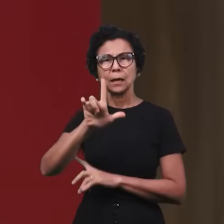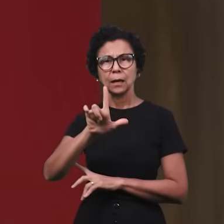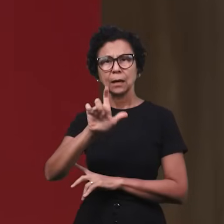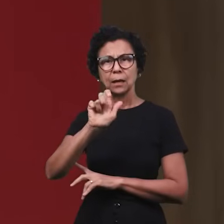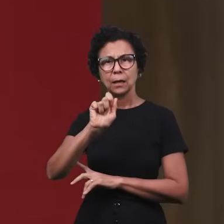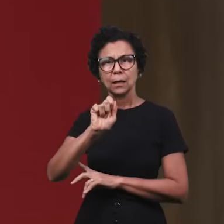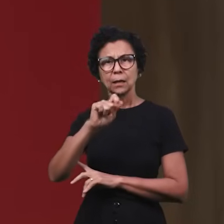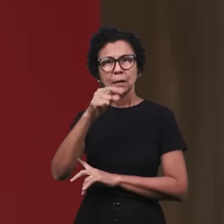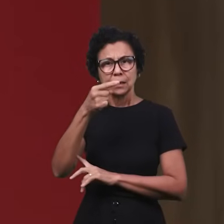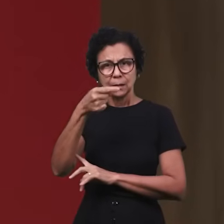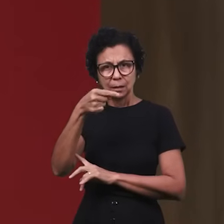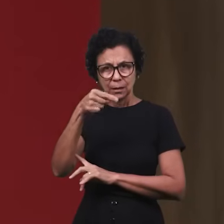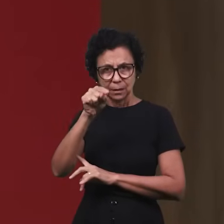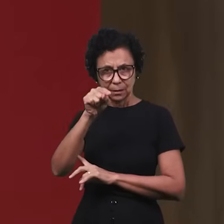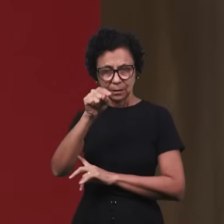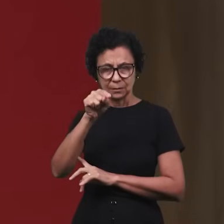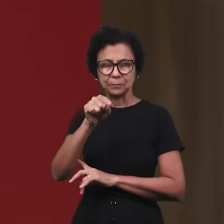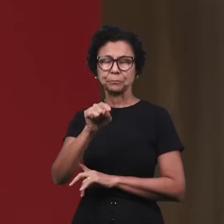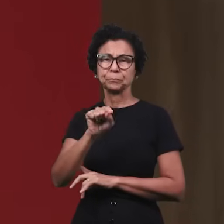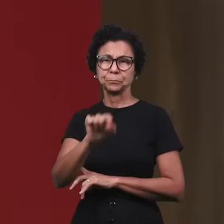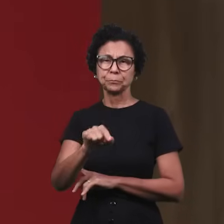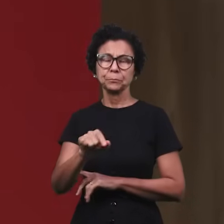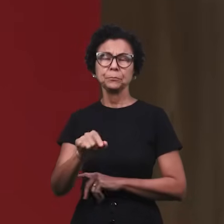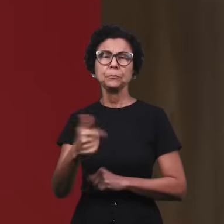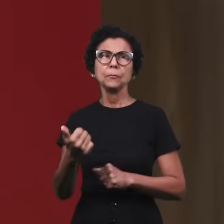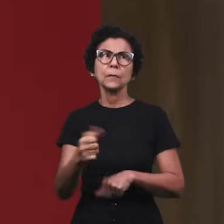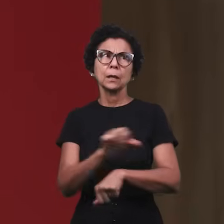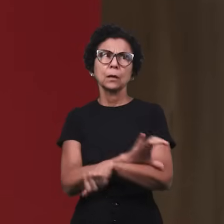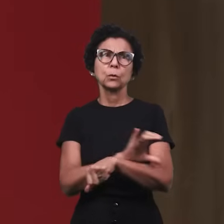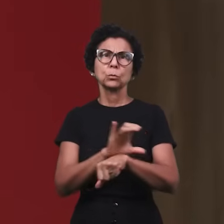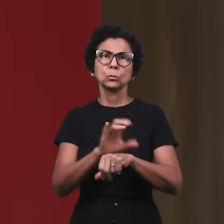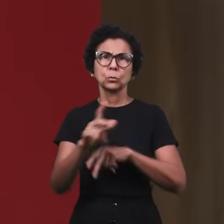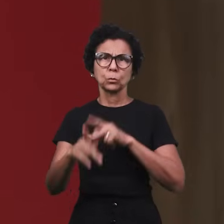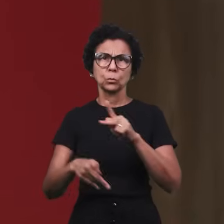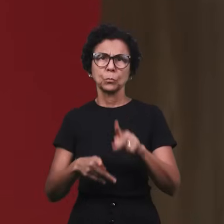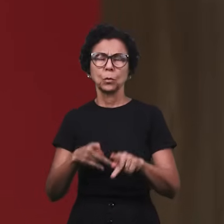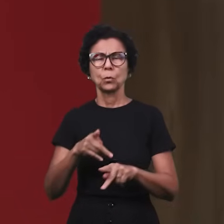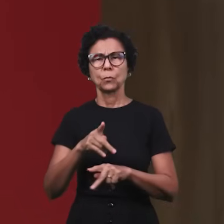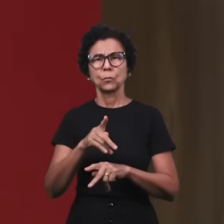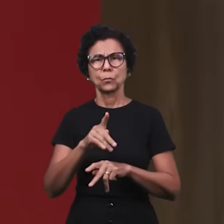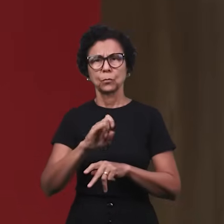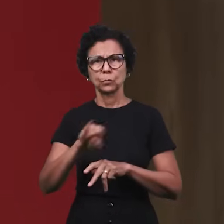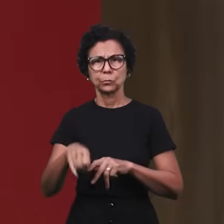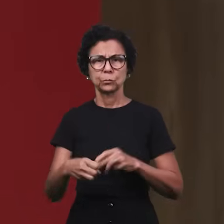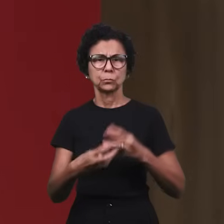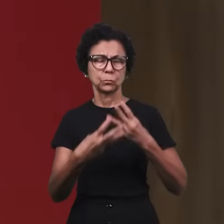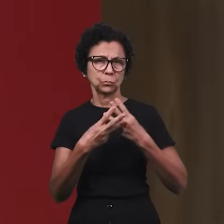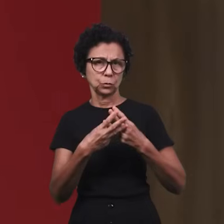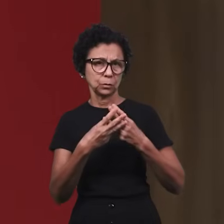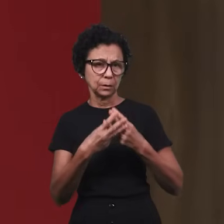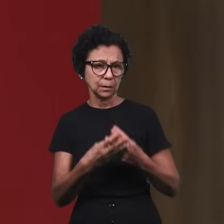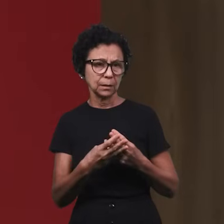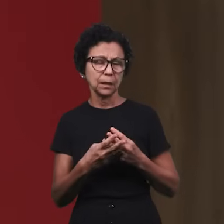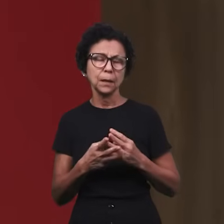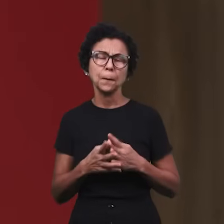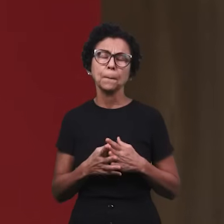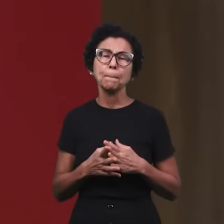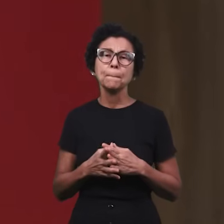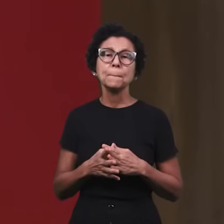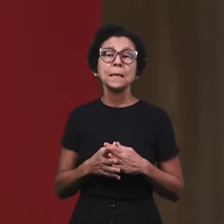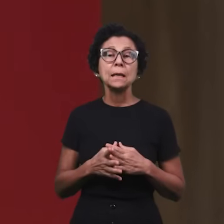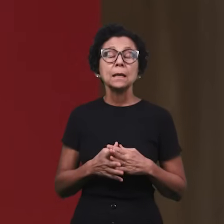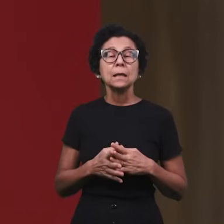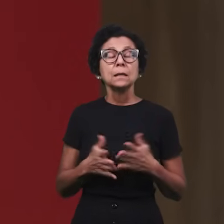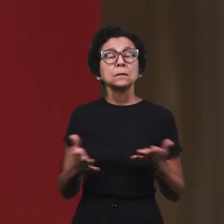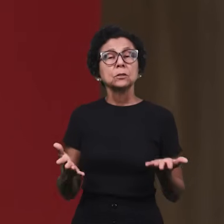cultura judaica, eu estava pesquisando sobre essa questão, e na cultura judaica, a função